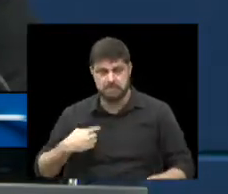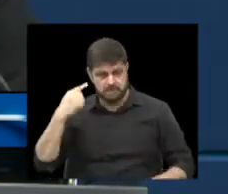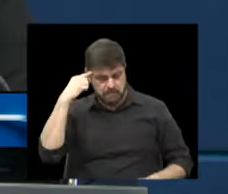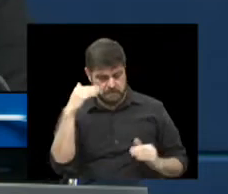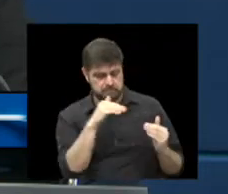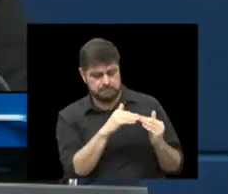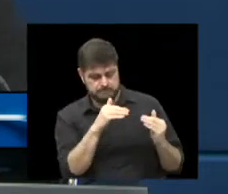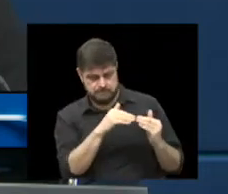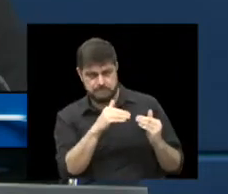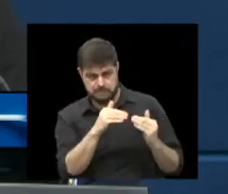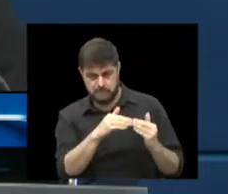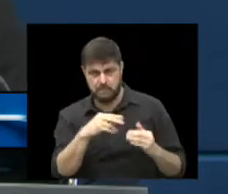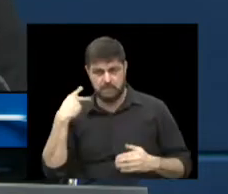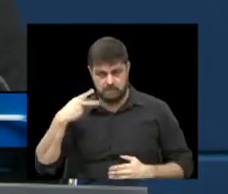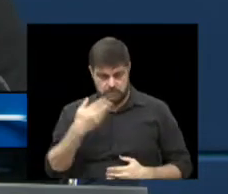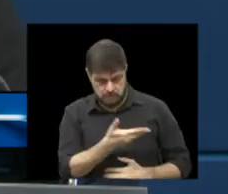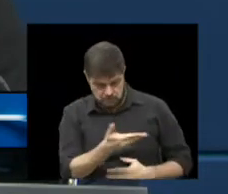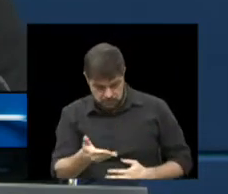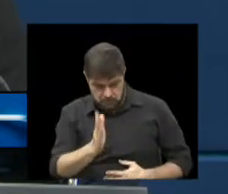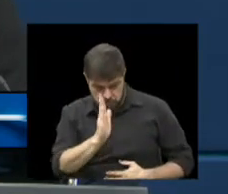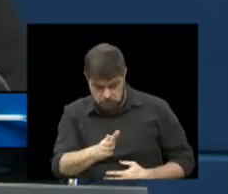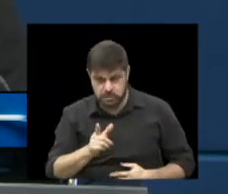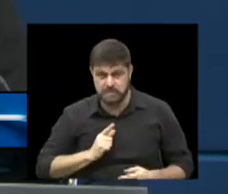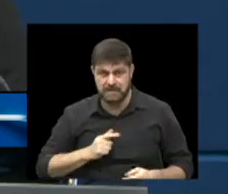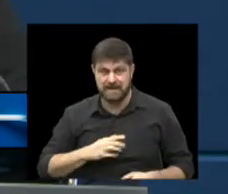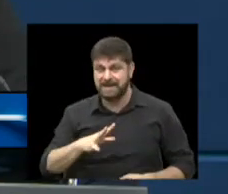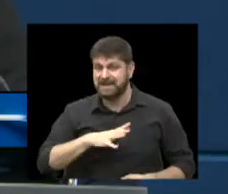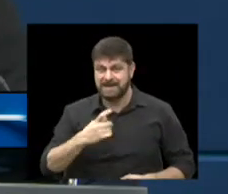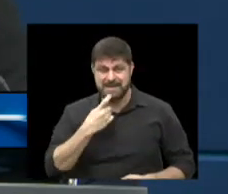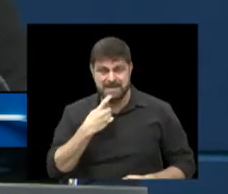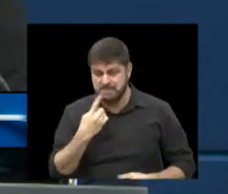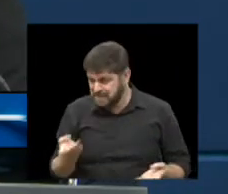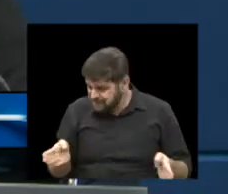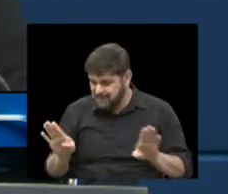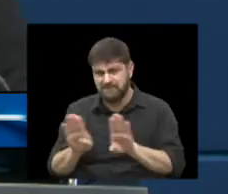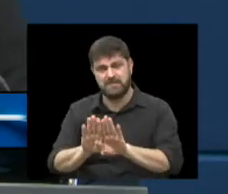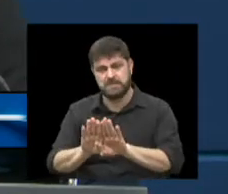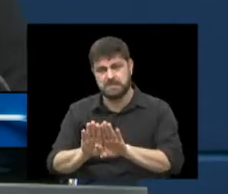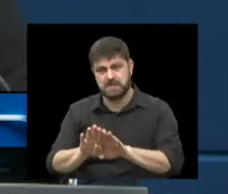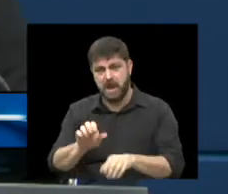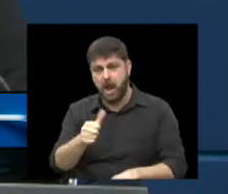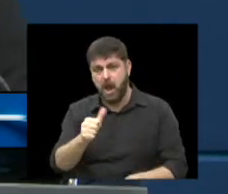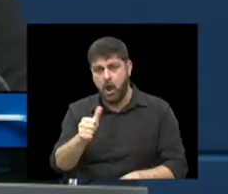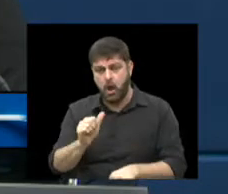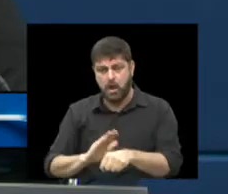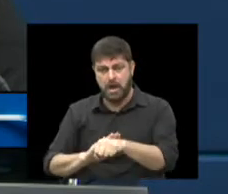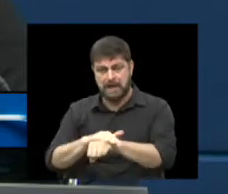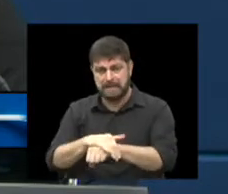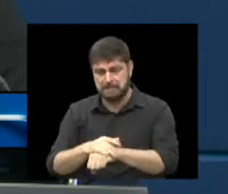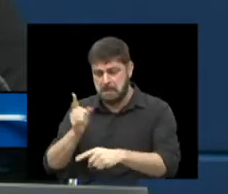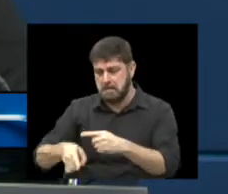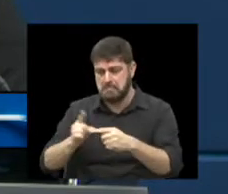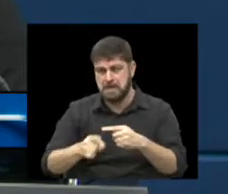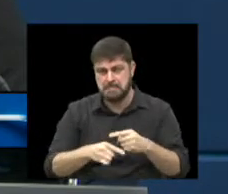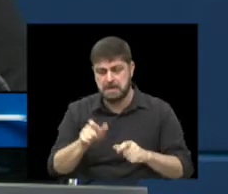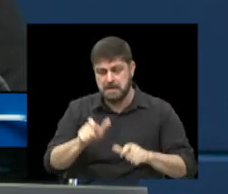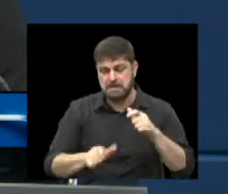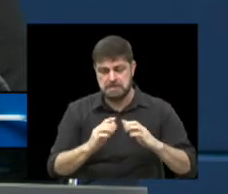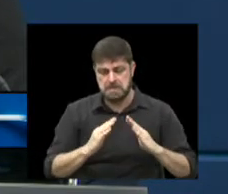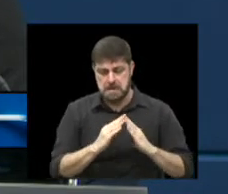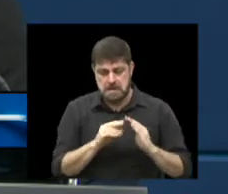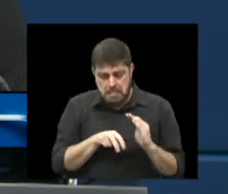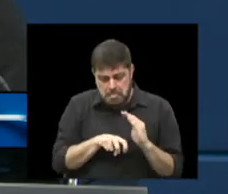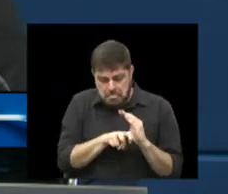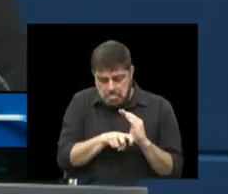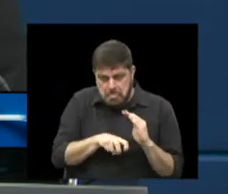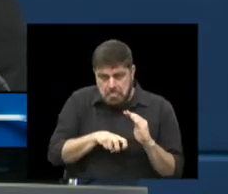Pedro, vereador Tico, que me antecederam, que é um Fecha Cidade, e mais do que isso, eu acredito que é um toque de recolher na cidade. Na